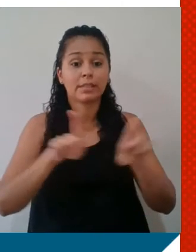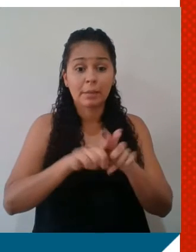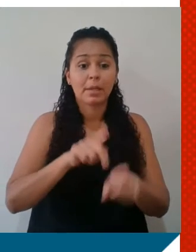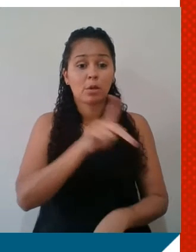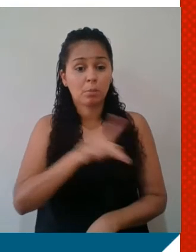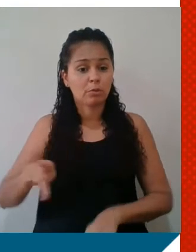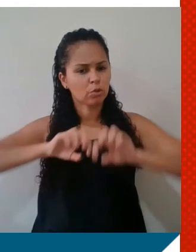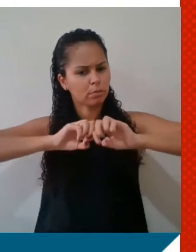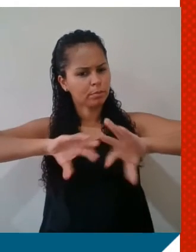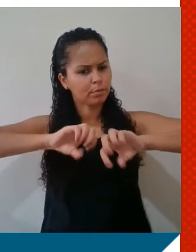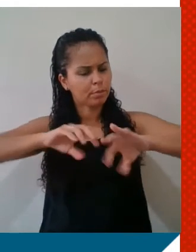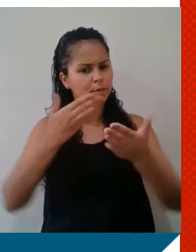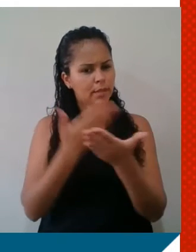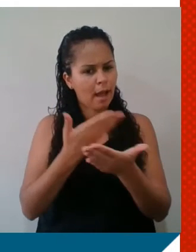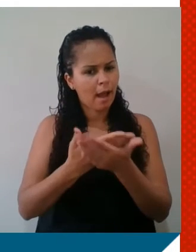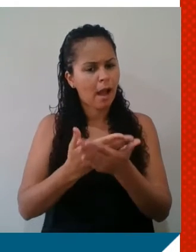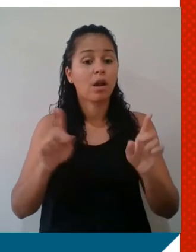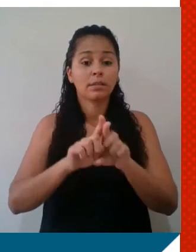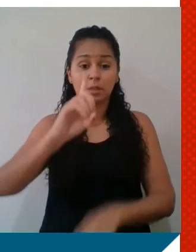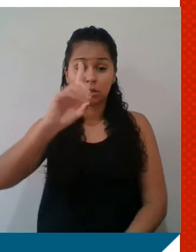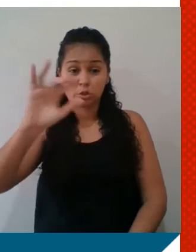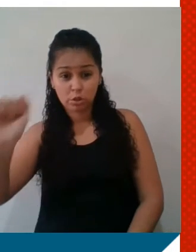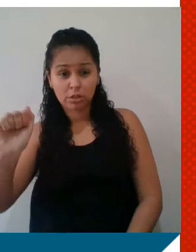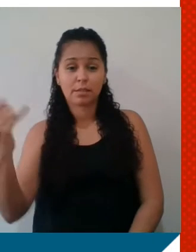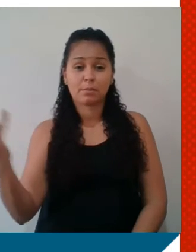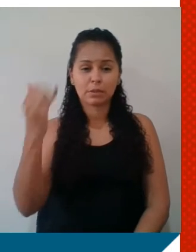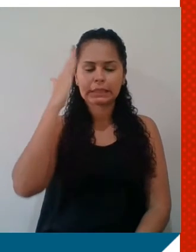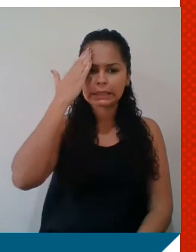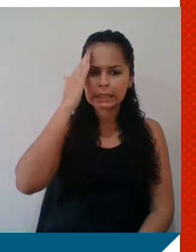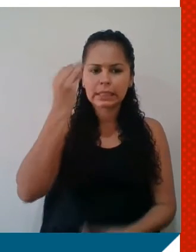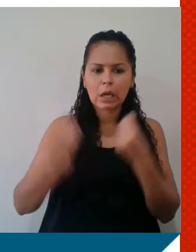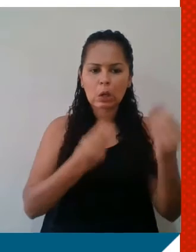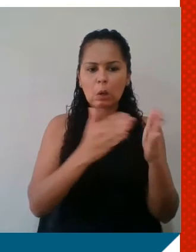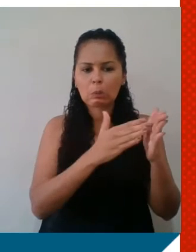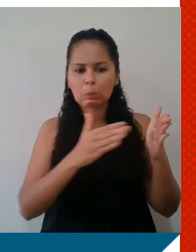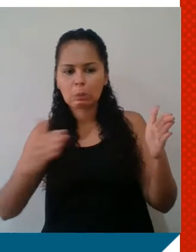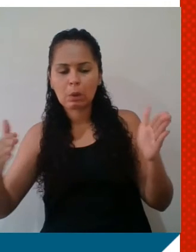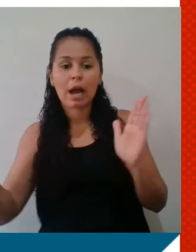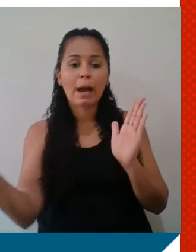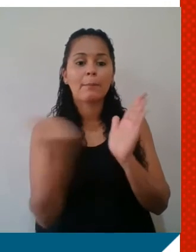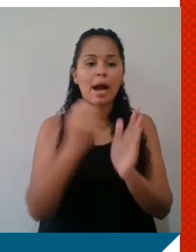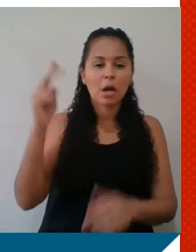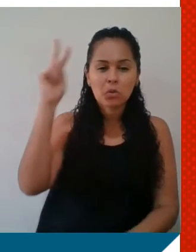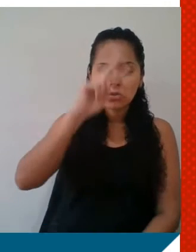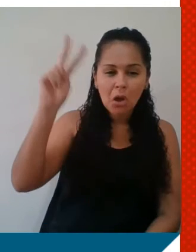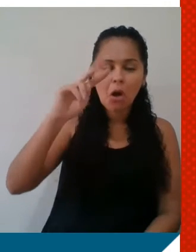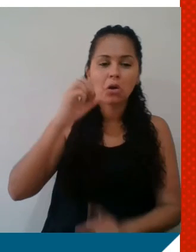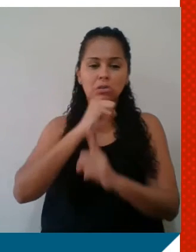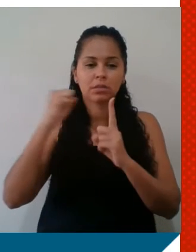professor deu durante a aula. Algumas datas são importantes para a gente poder compreender determinados processos históricos,